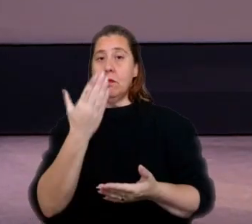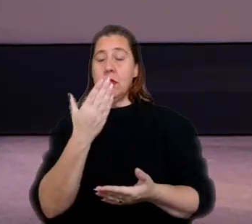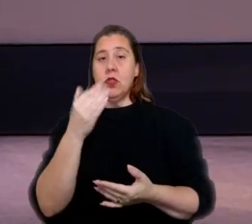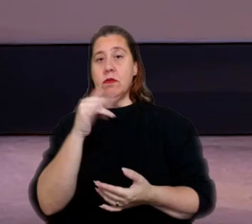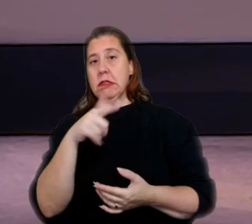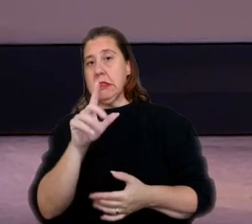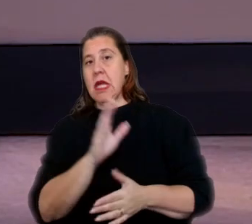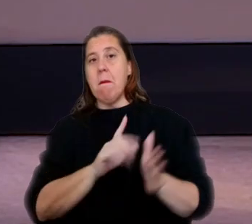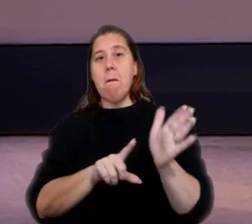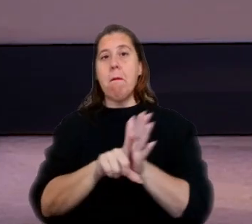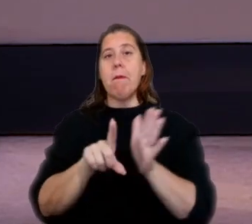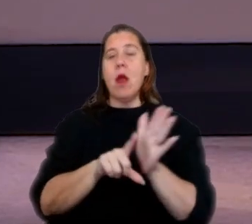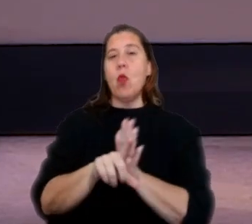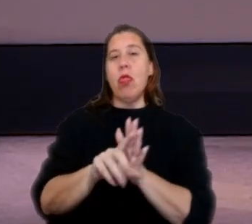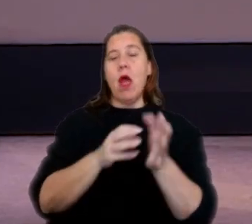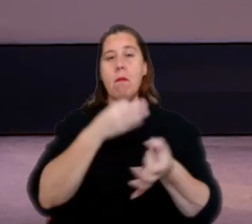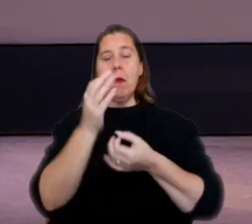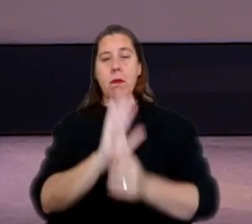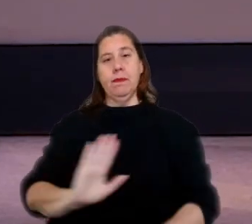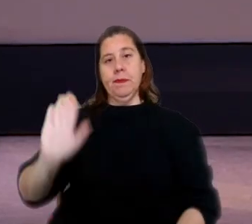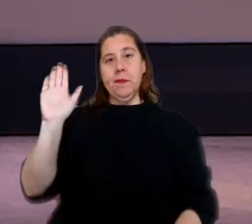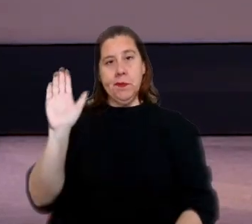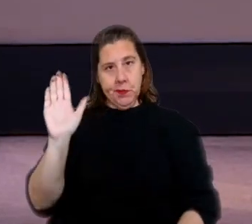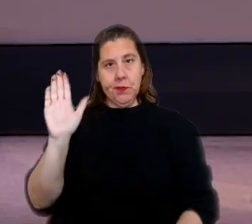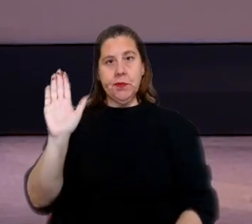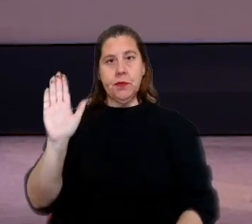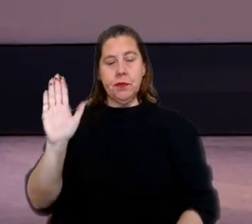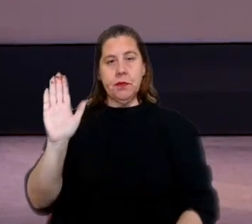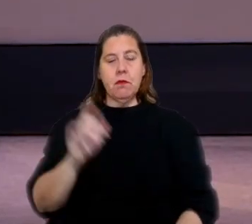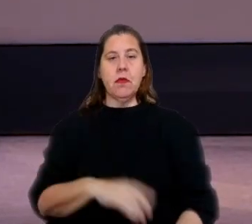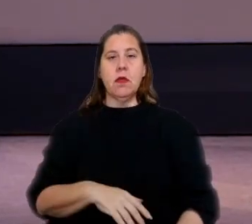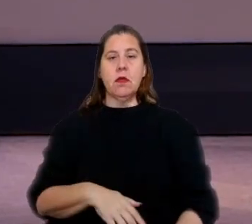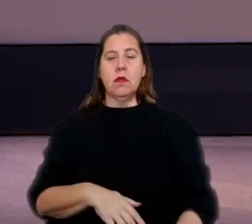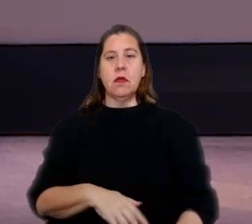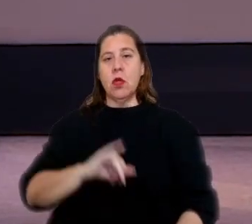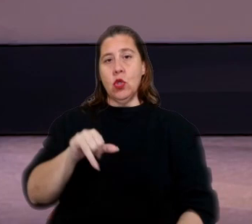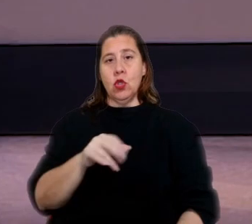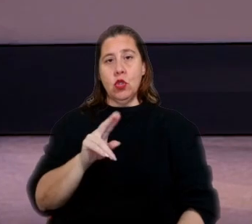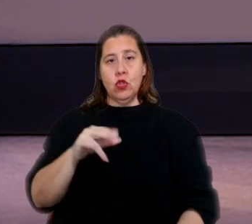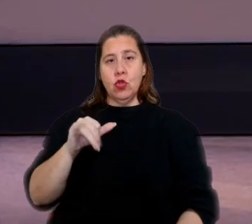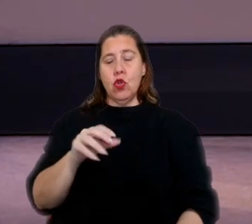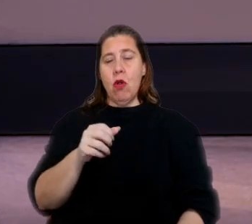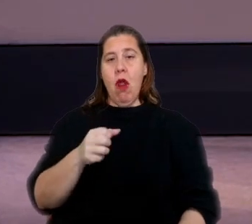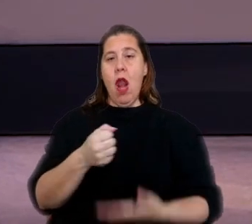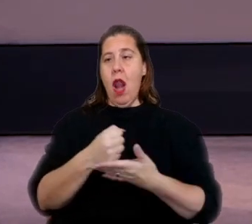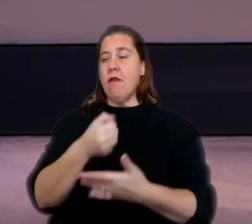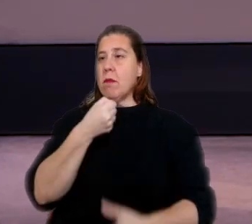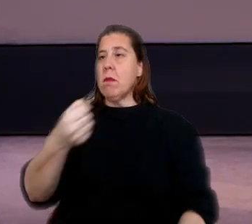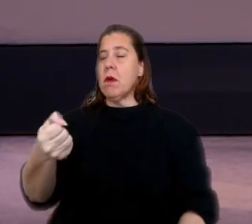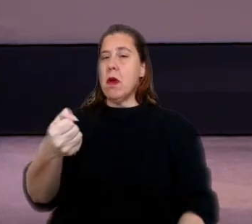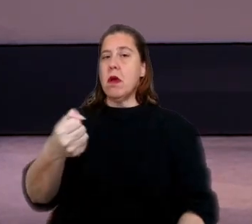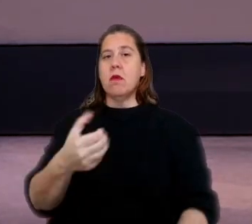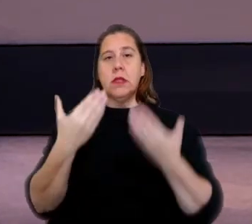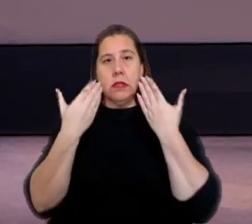Vou pedir para quem quiser perguntar ou comentar, levantar a mão, o Júnior leva o microfone até você